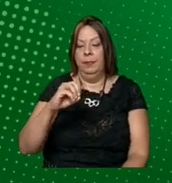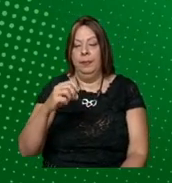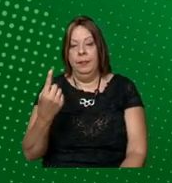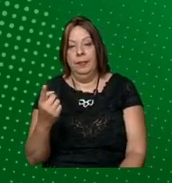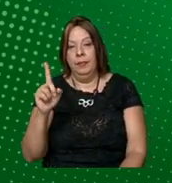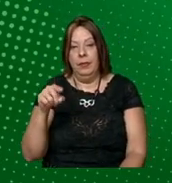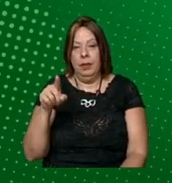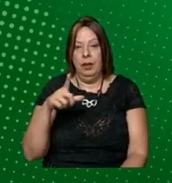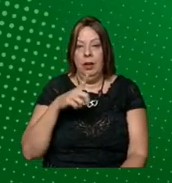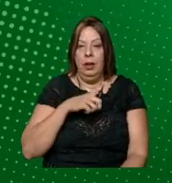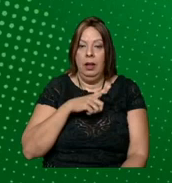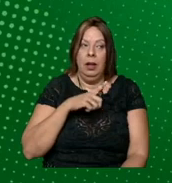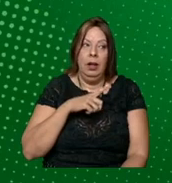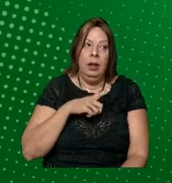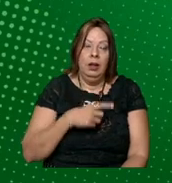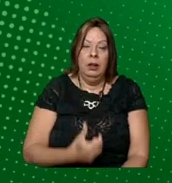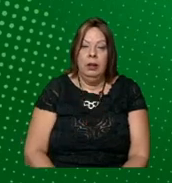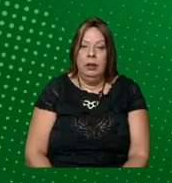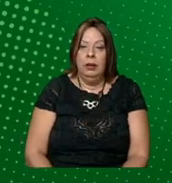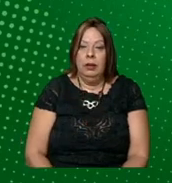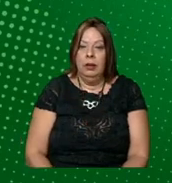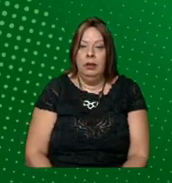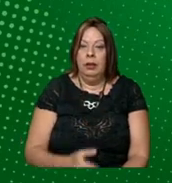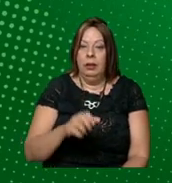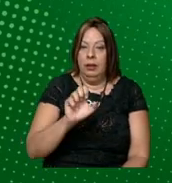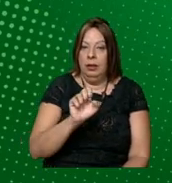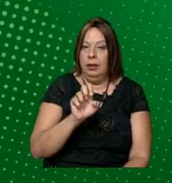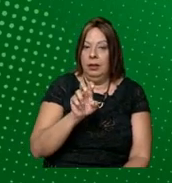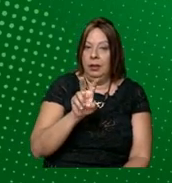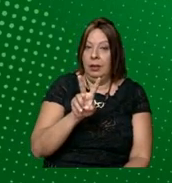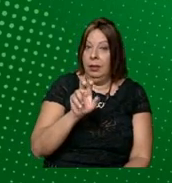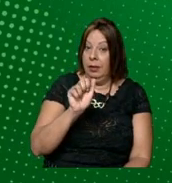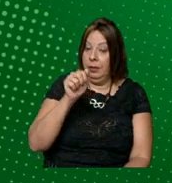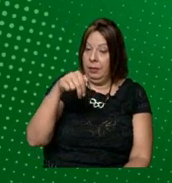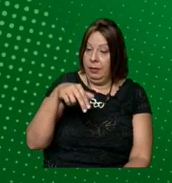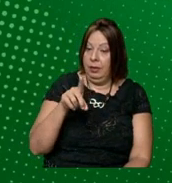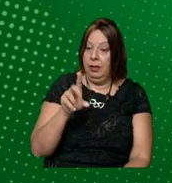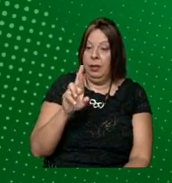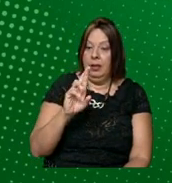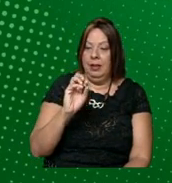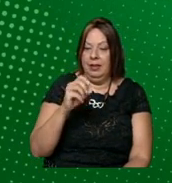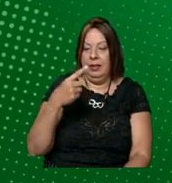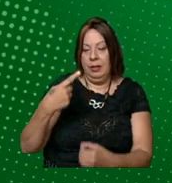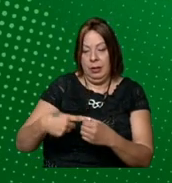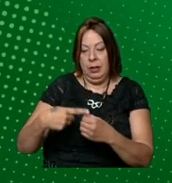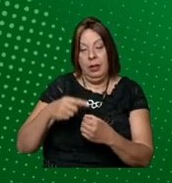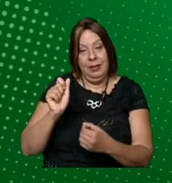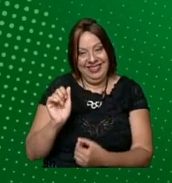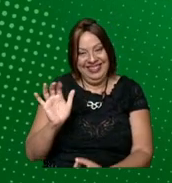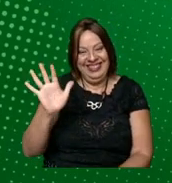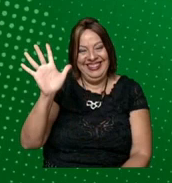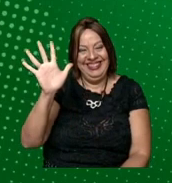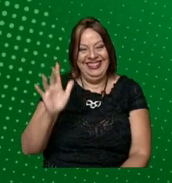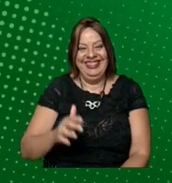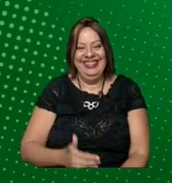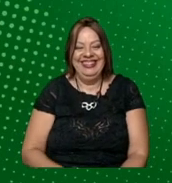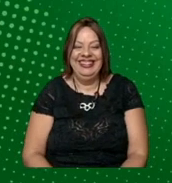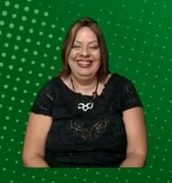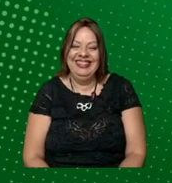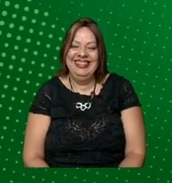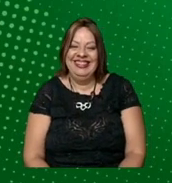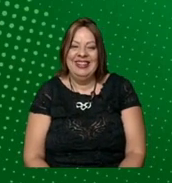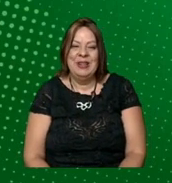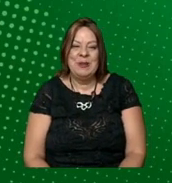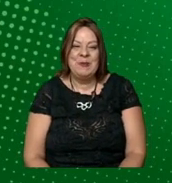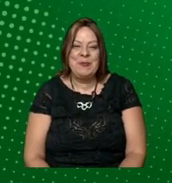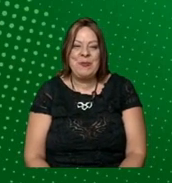548301, título 548301, saiu para o Evandro, mais um conterrâneo meu aí da cidade de Lagarto, cidade pé